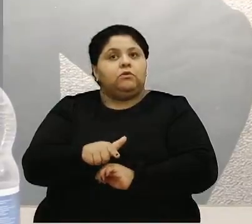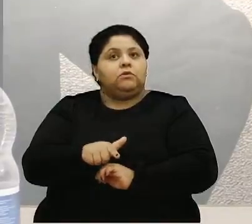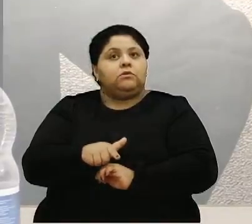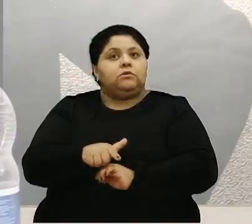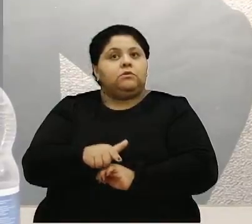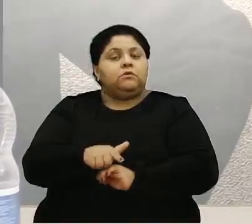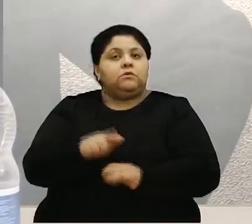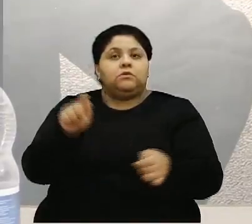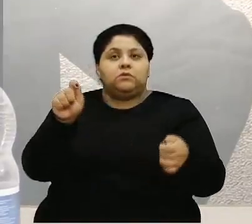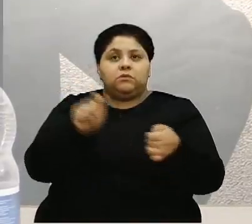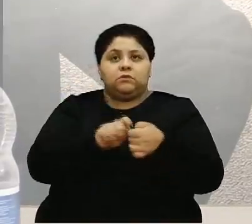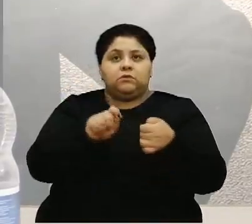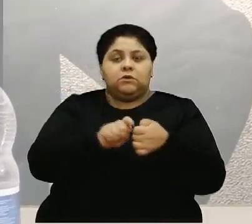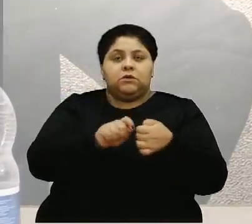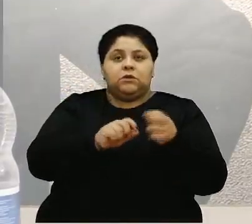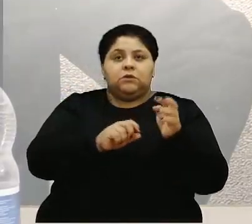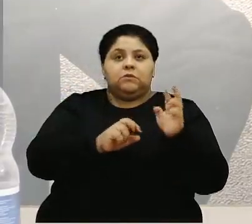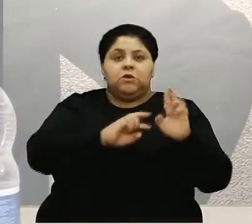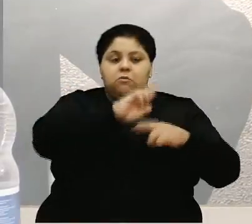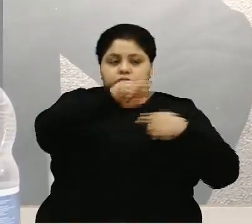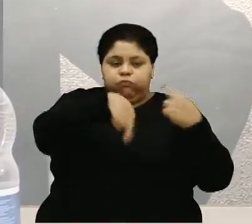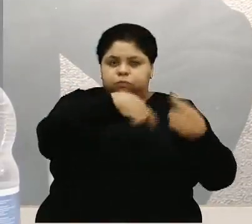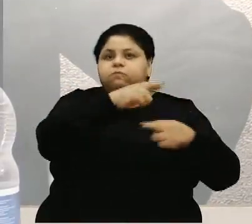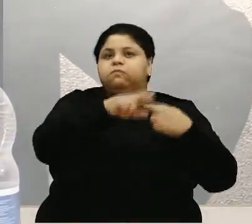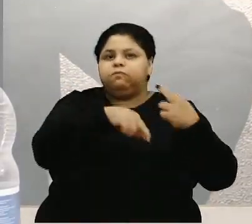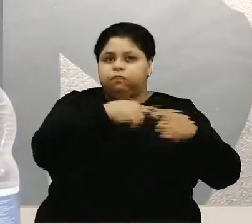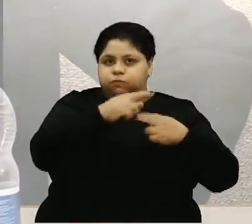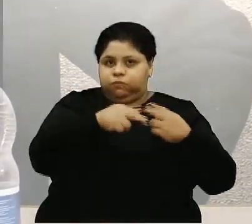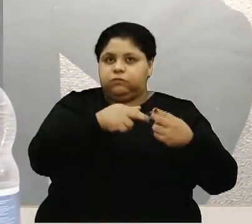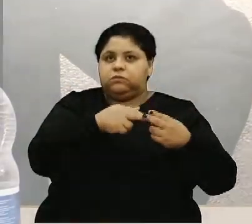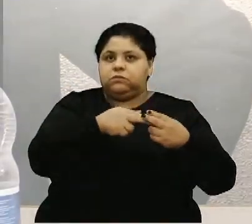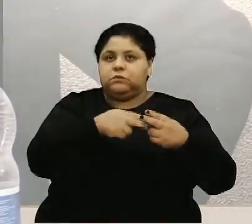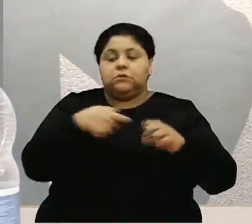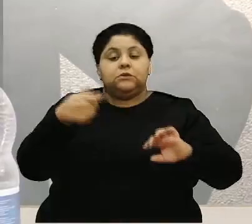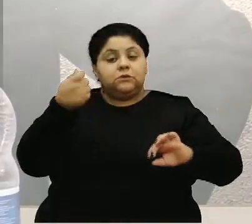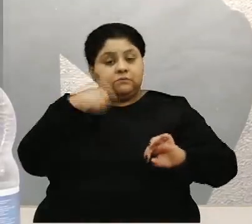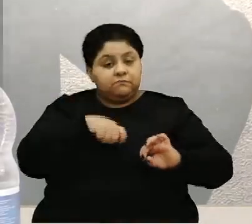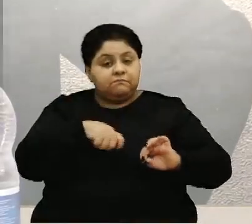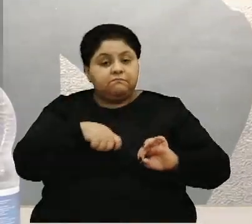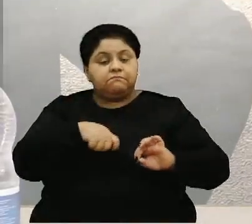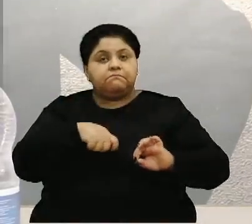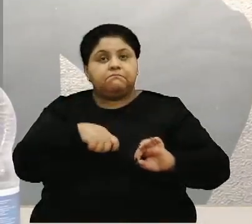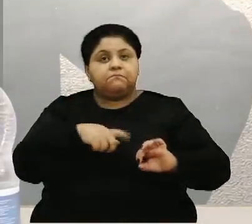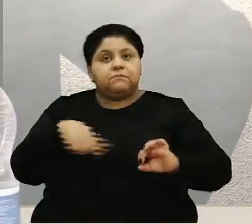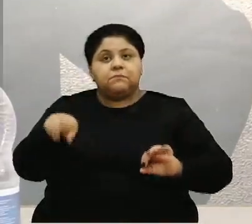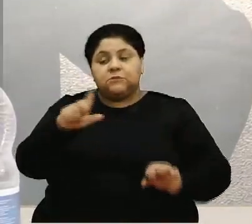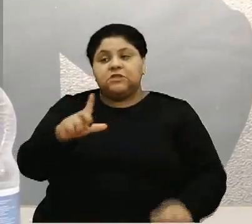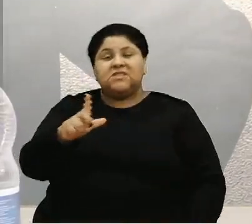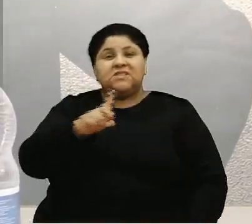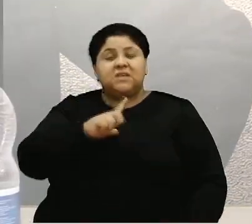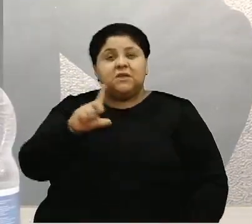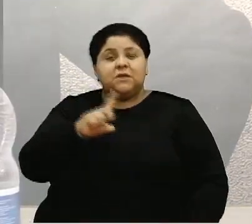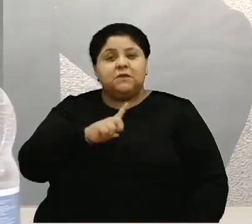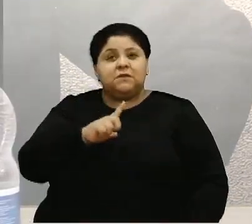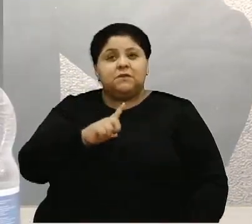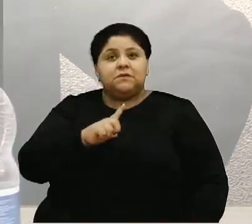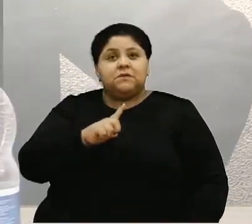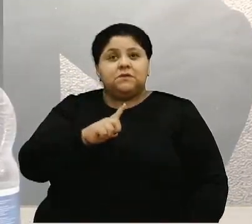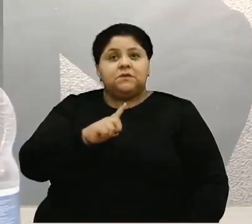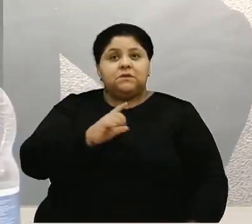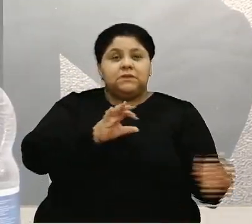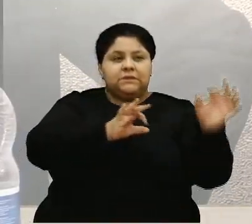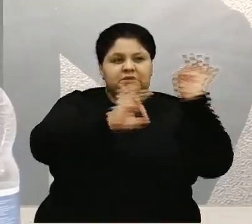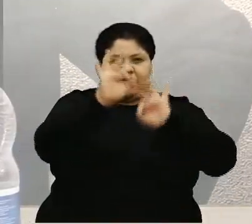fossem feitas reformas que são precisas, né, para que a gente tenha esse plano